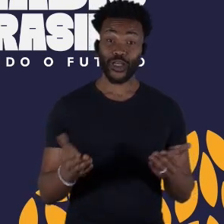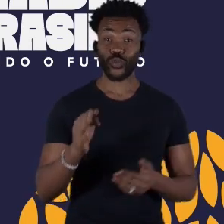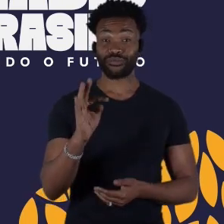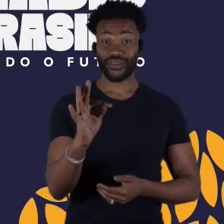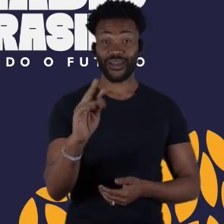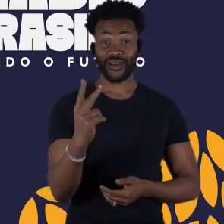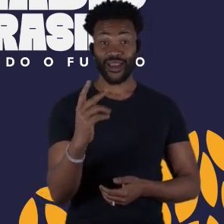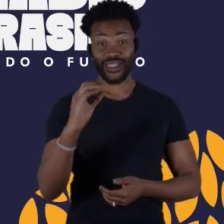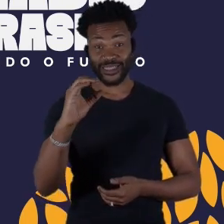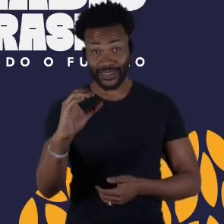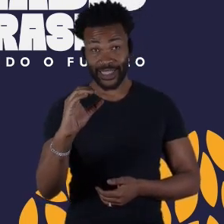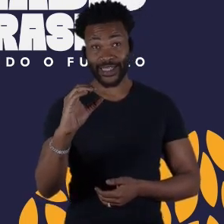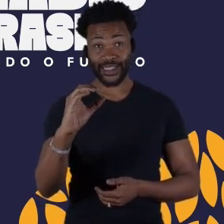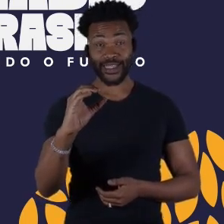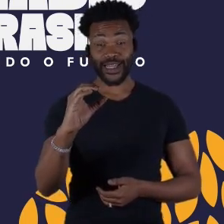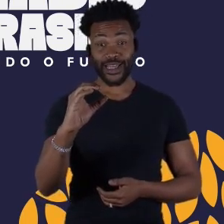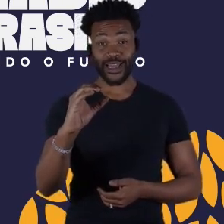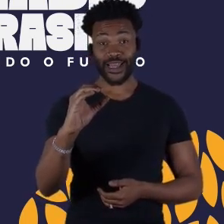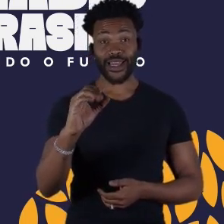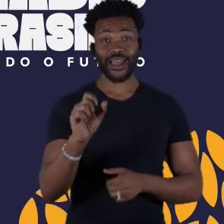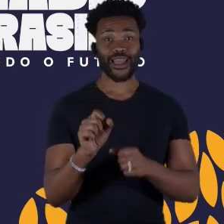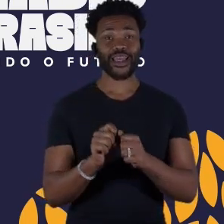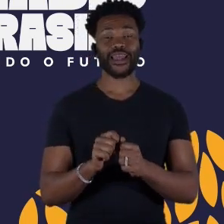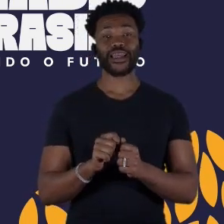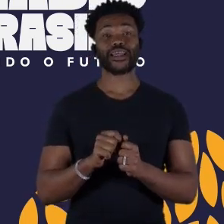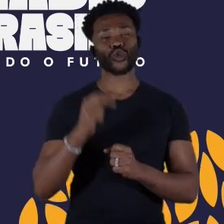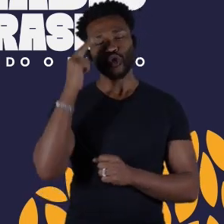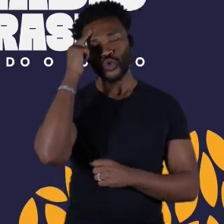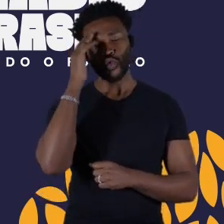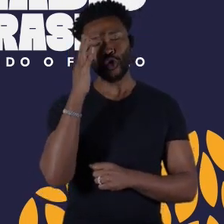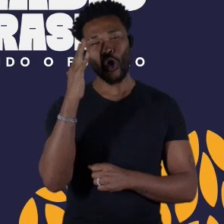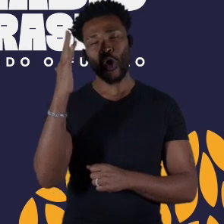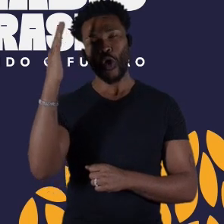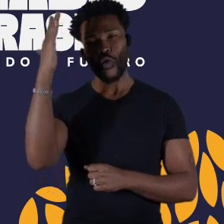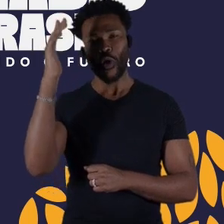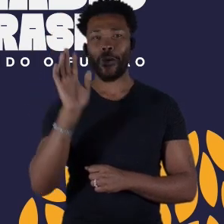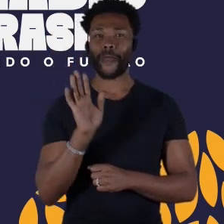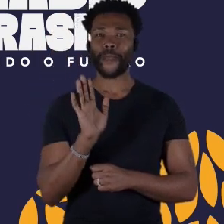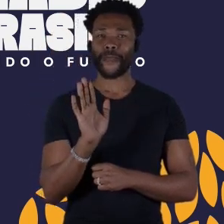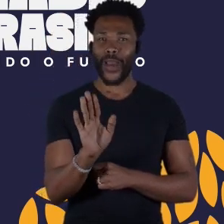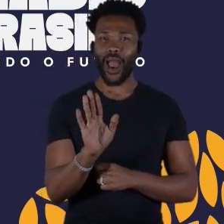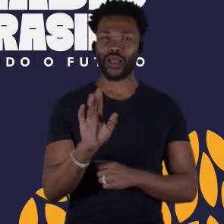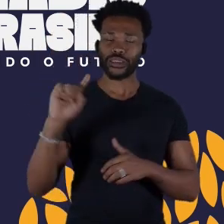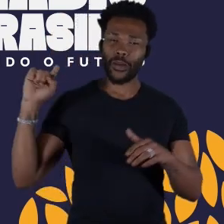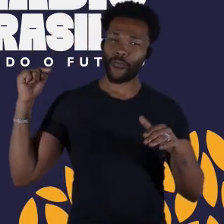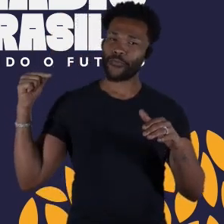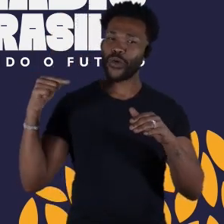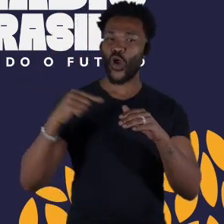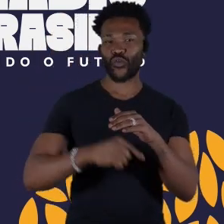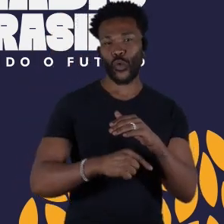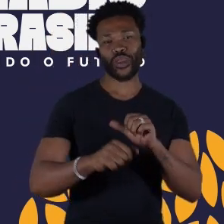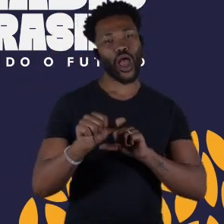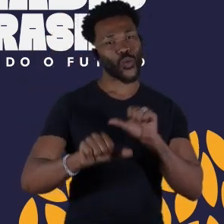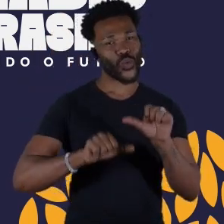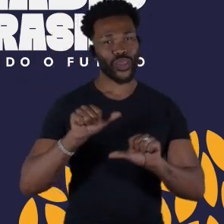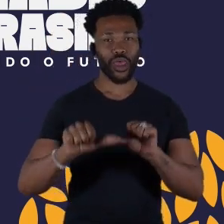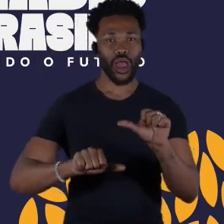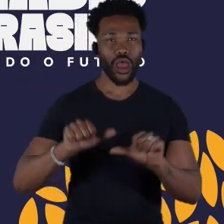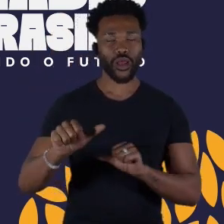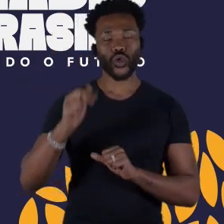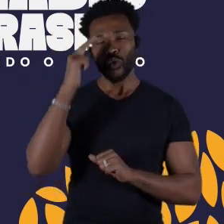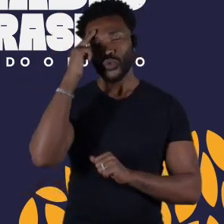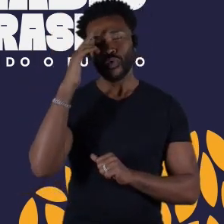THC hipnótico, induz sonho, mas altera a fase profunda do sonho, a fase